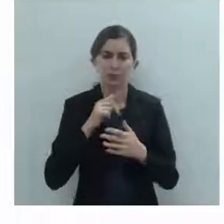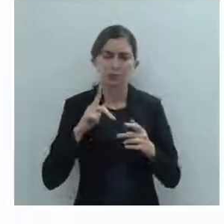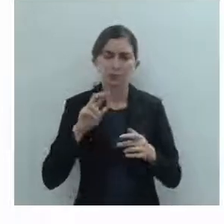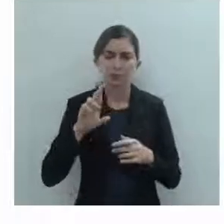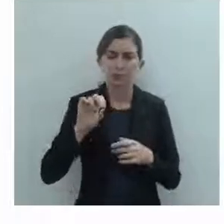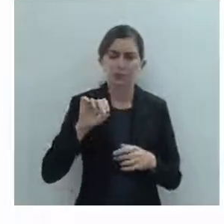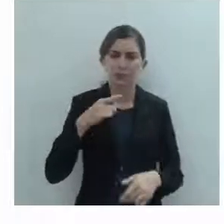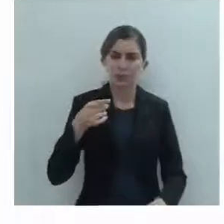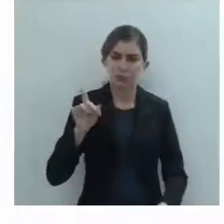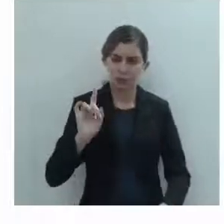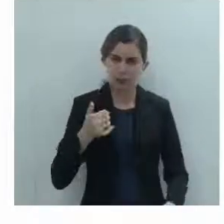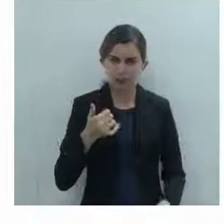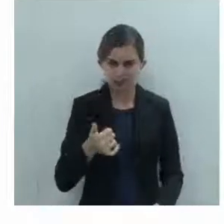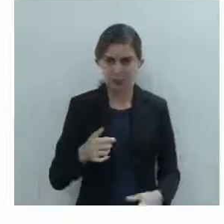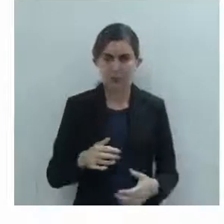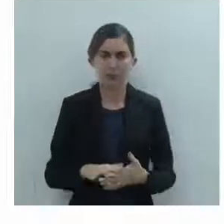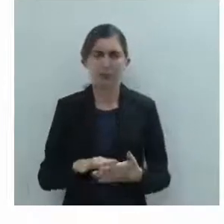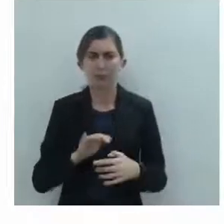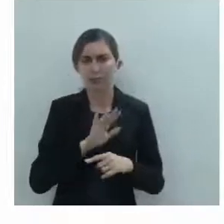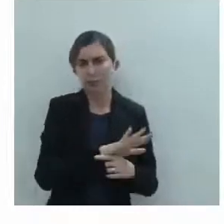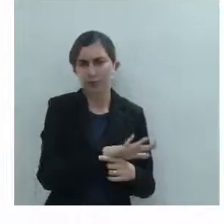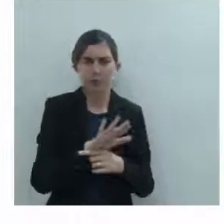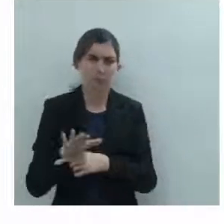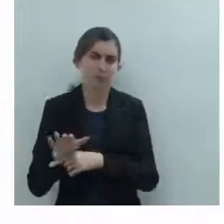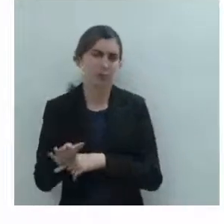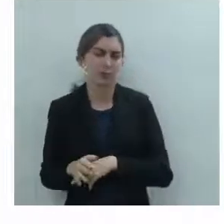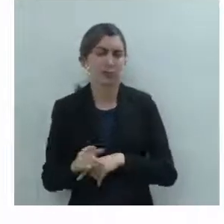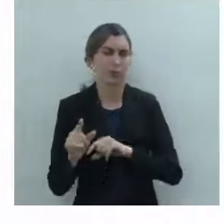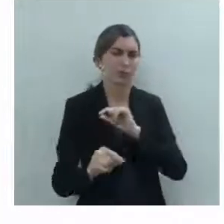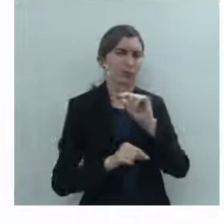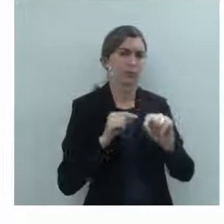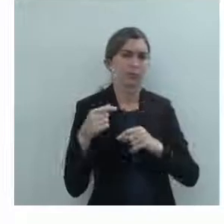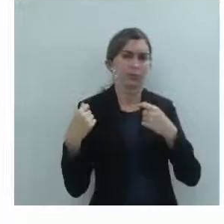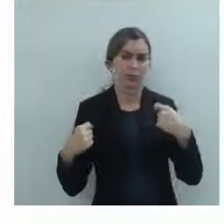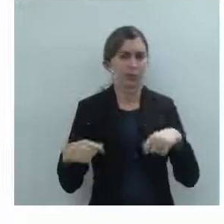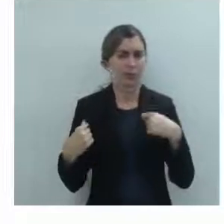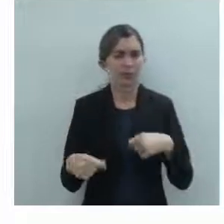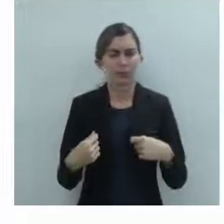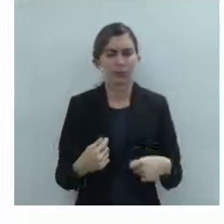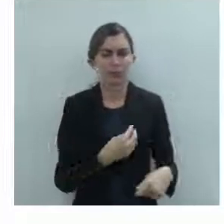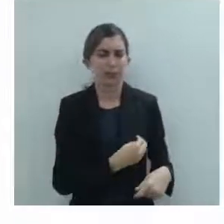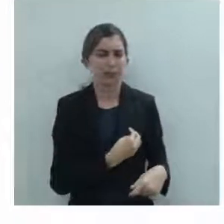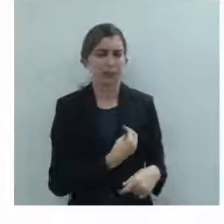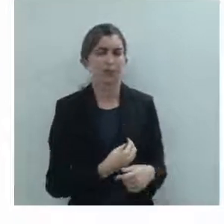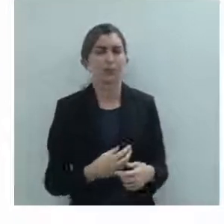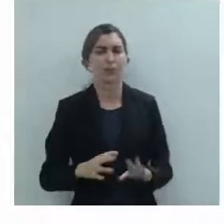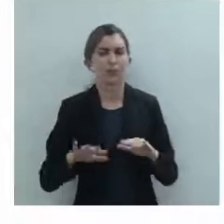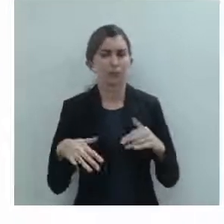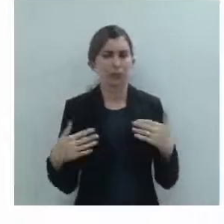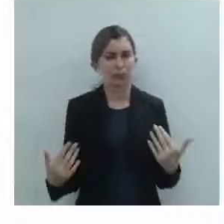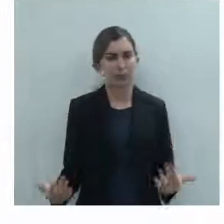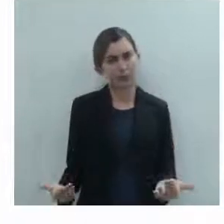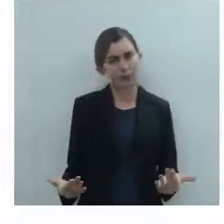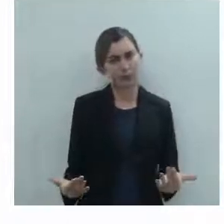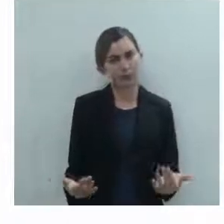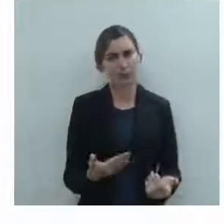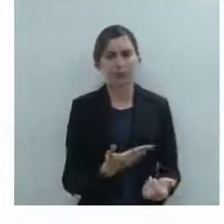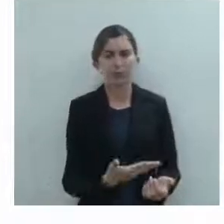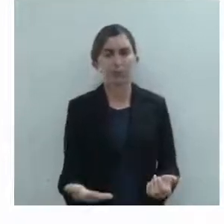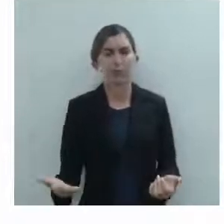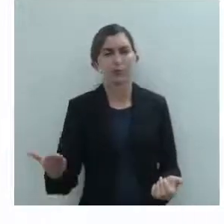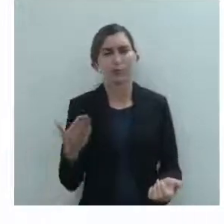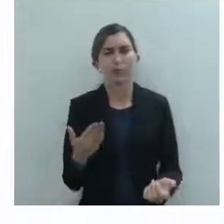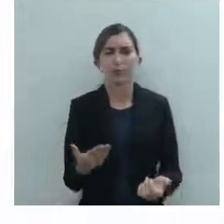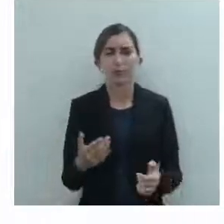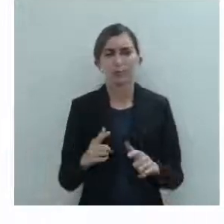produção tá bem igual auxilia a produzir o que precisa para sobreviver então a esta